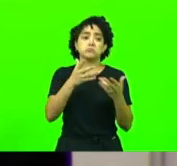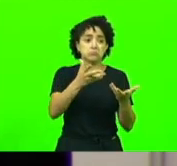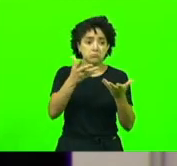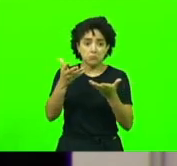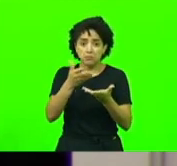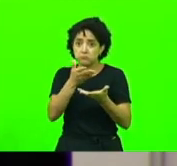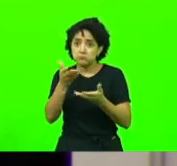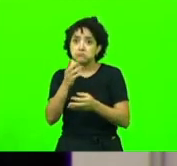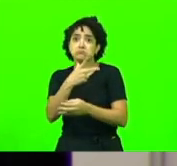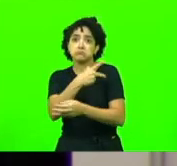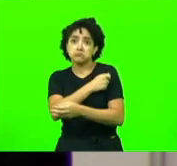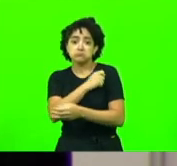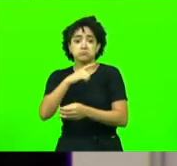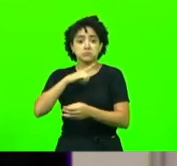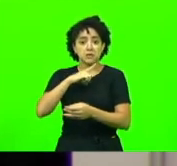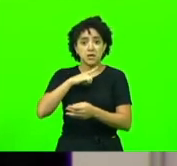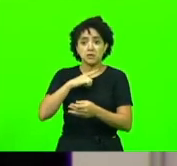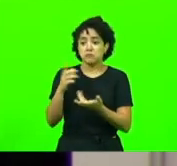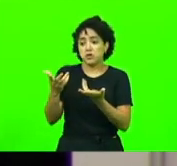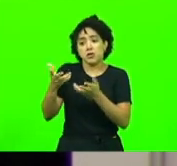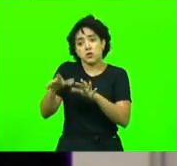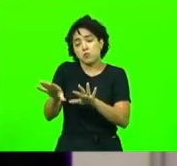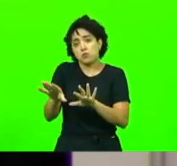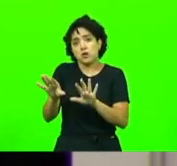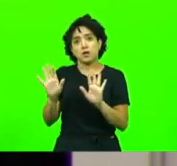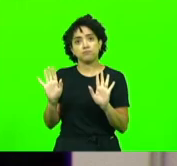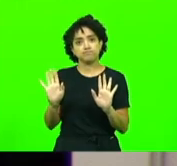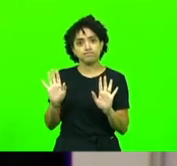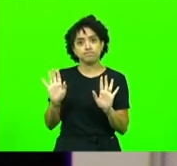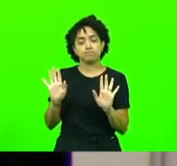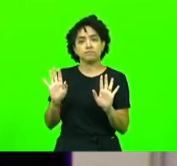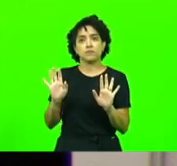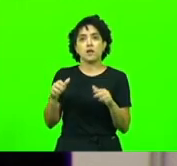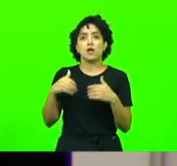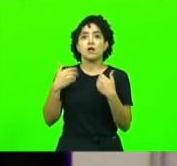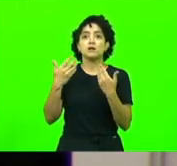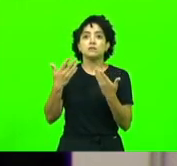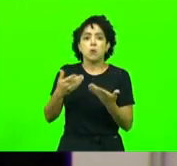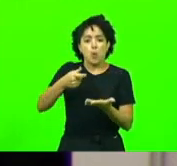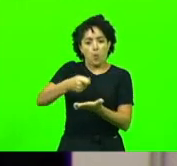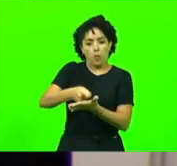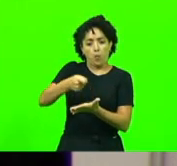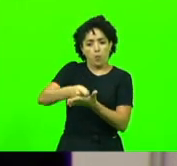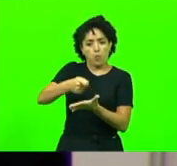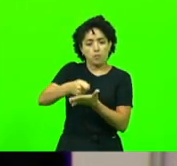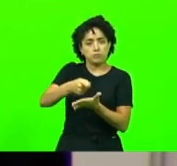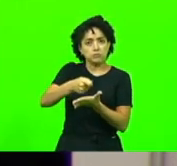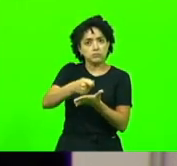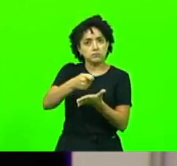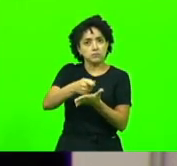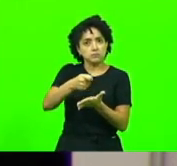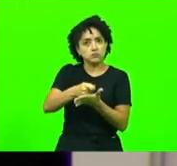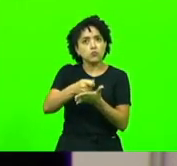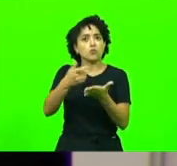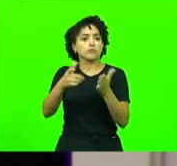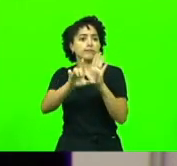e para quem não quer tomar. Não existe obrigatoriedade legal em